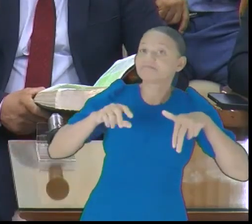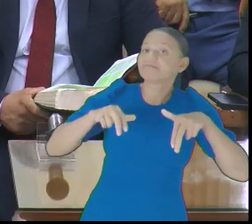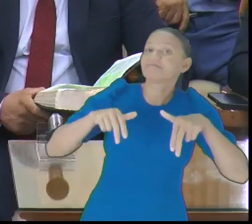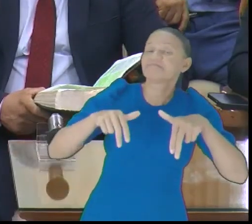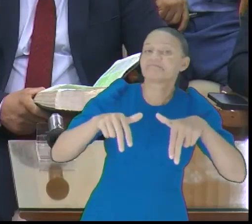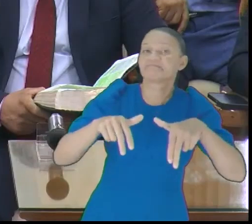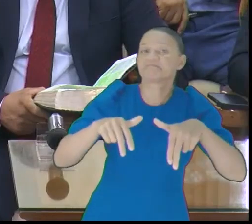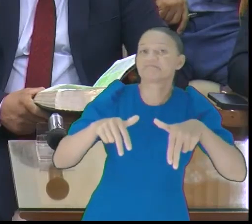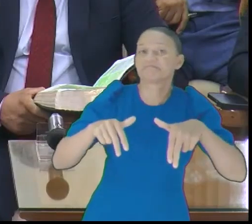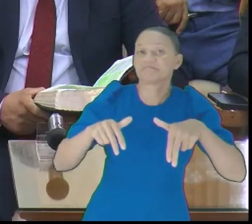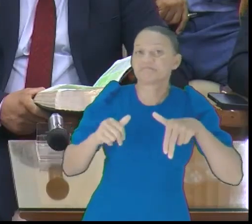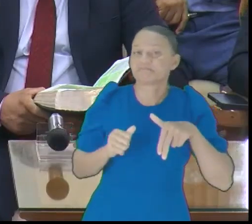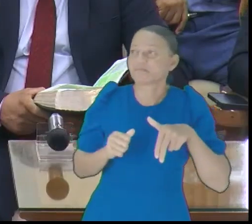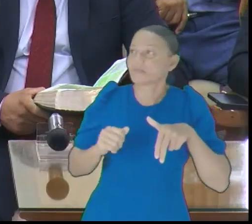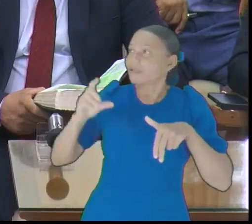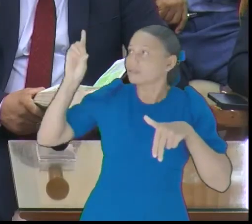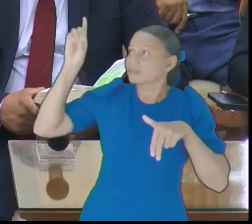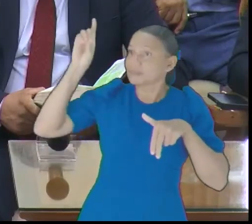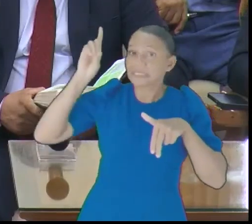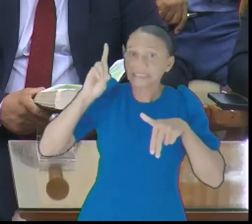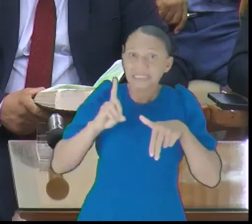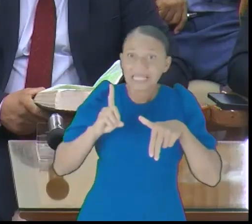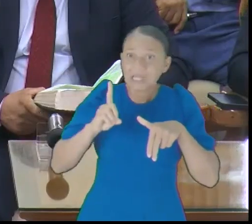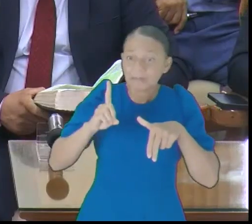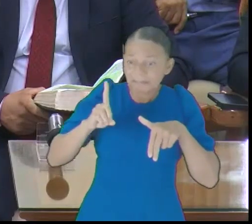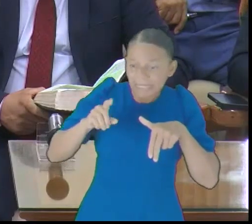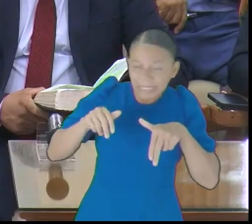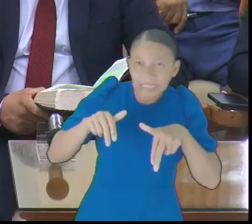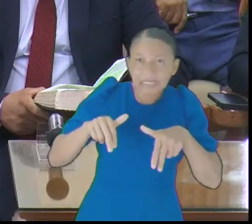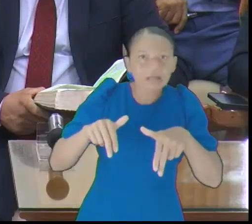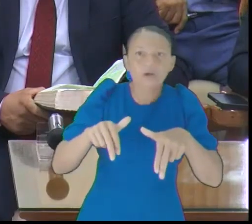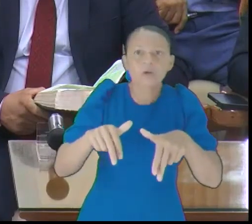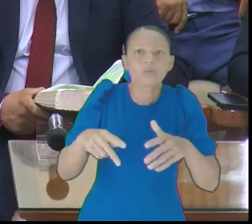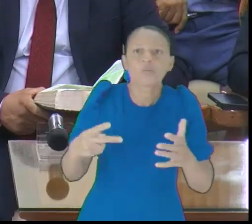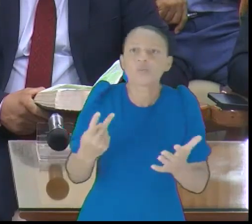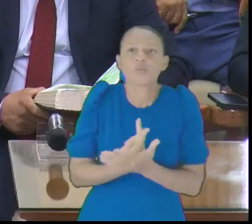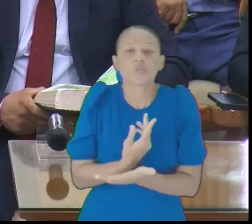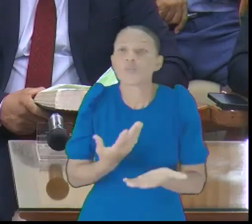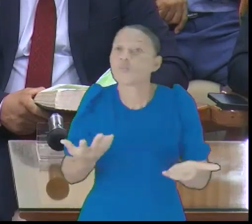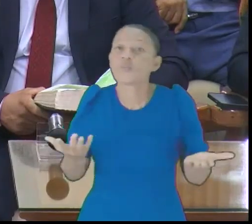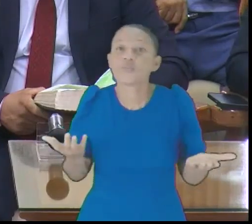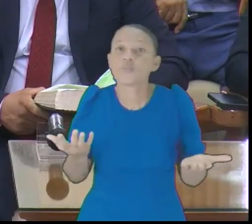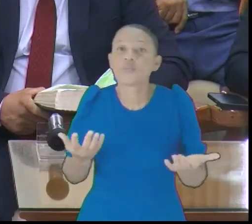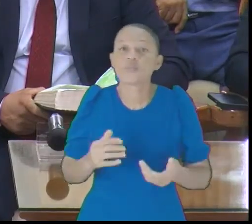E ao invés de Deus aparecer para caminhar nas metades, o que foi que apareceu?